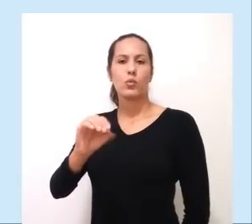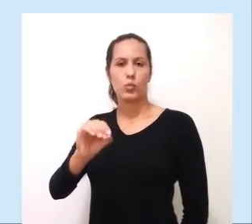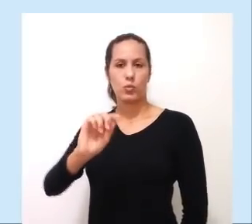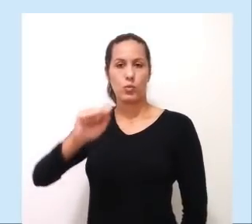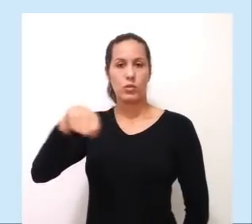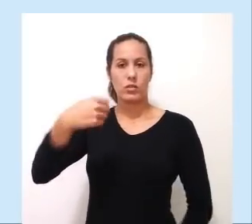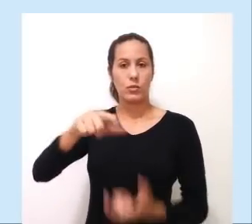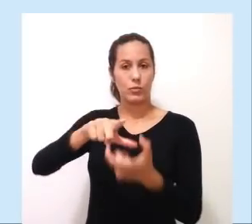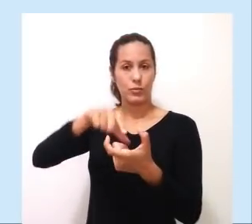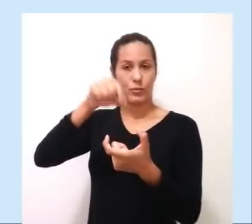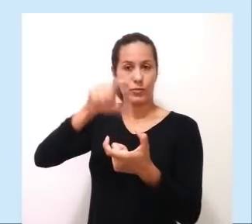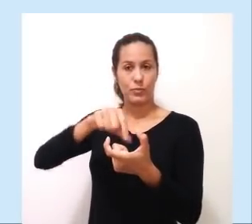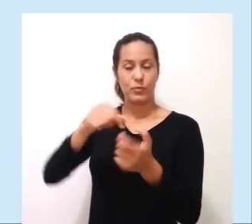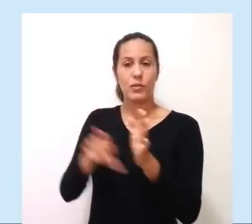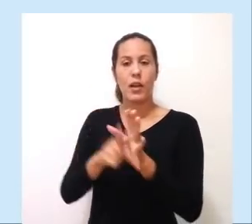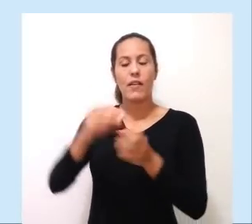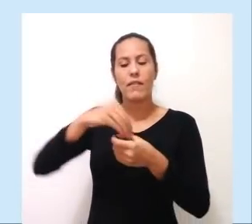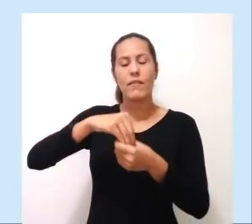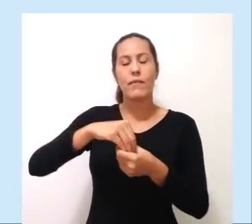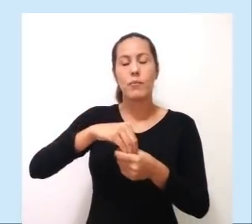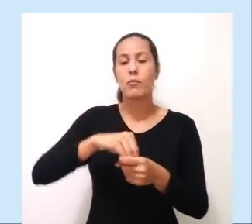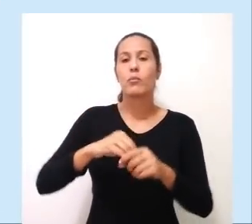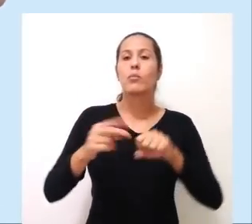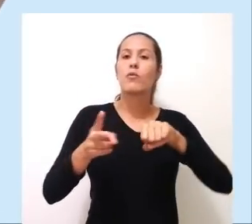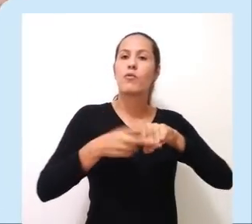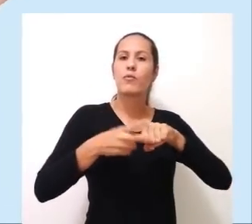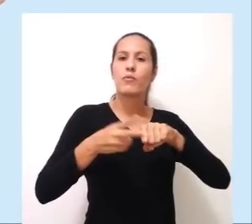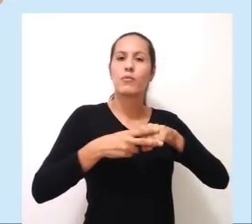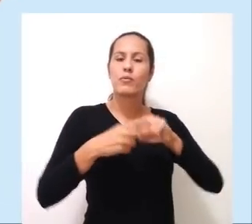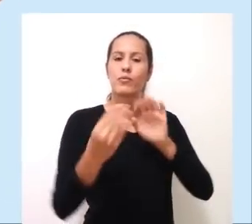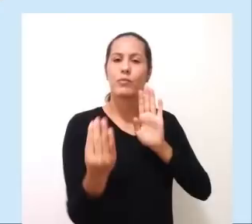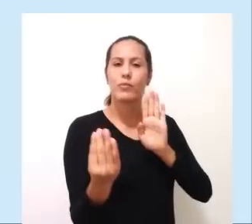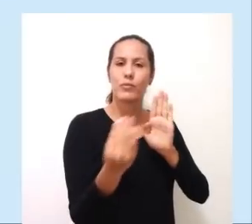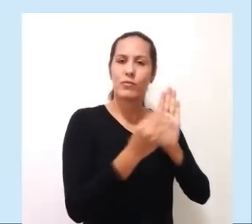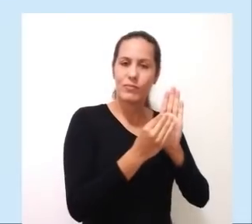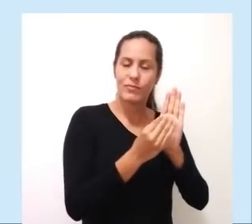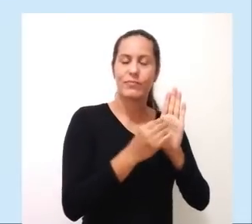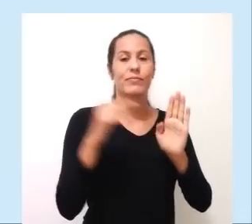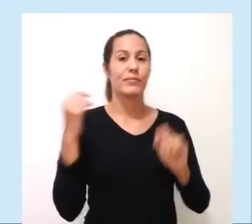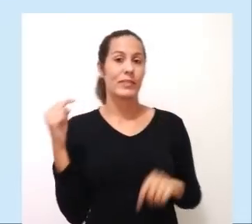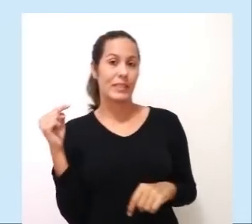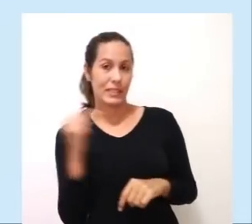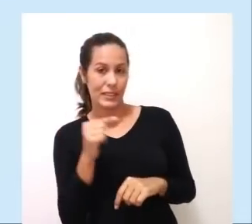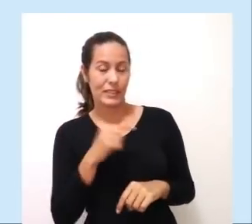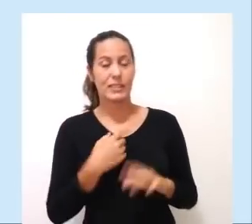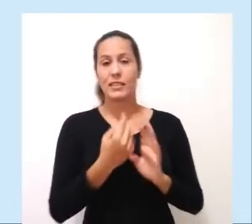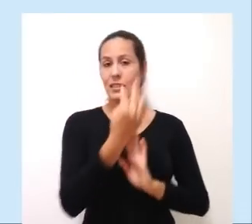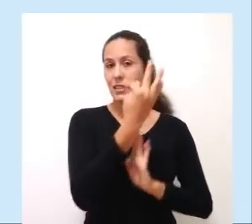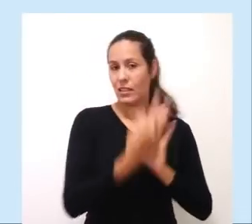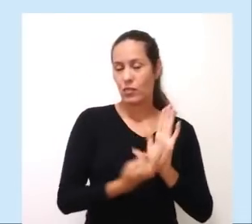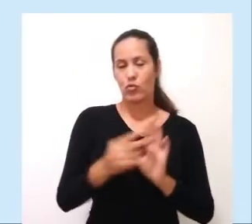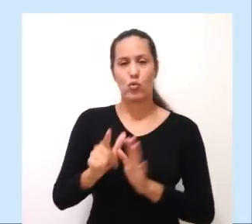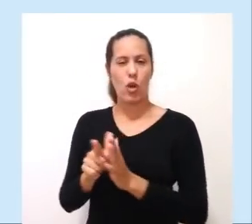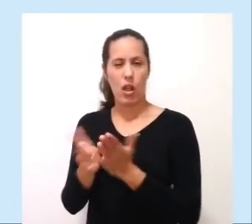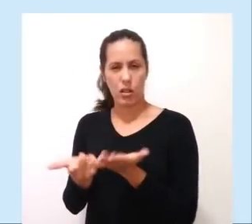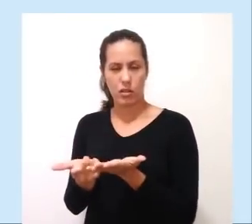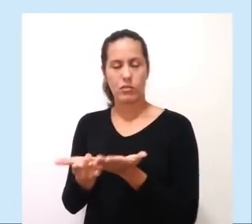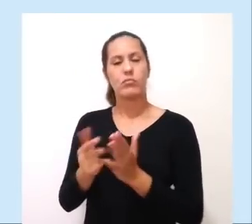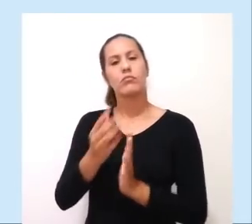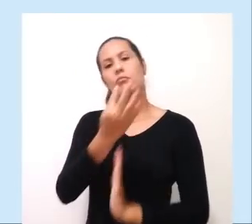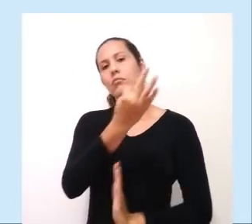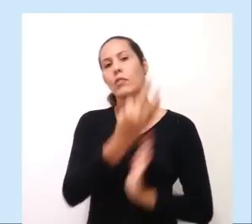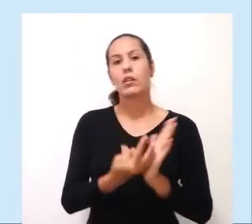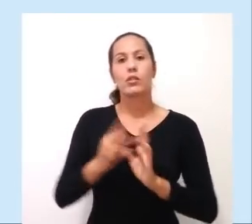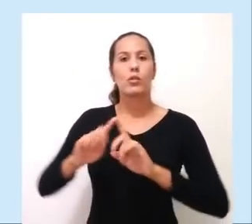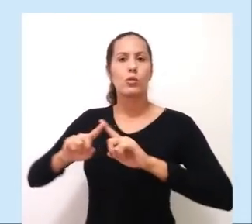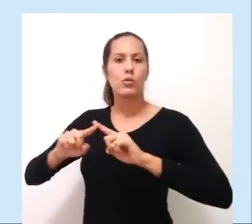Então, nossa aula recai não apenas, aliás, na construção de uma notícia, do texto jornalístico,